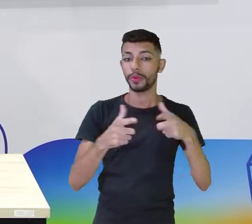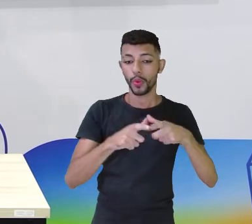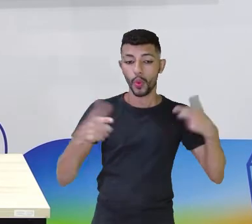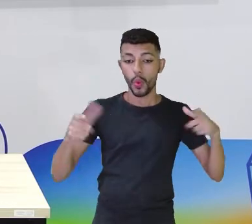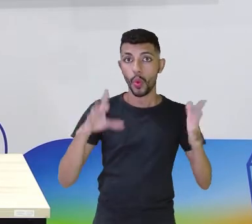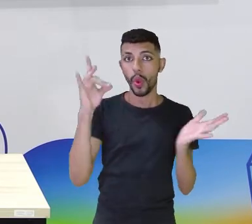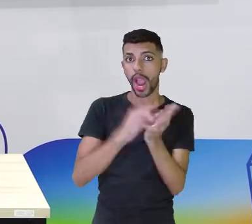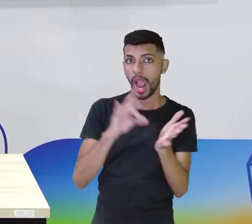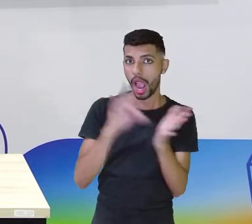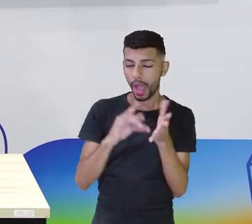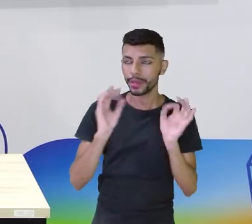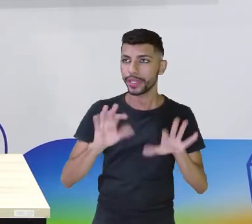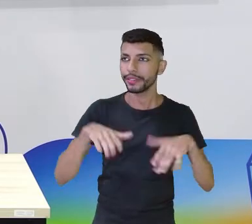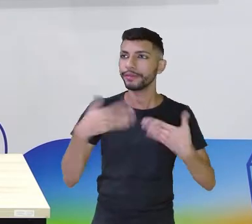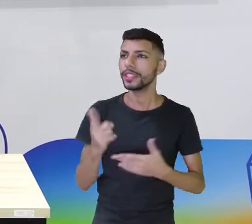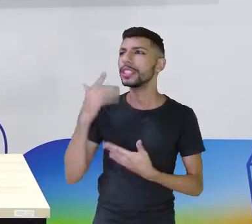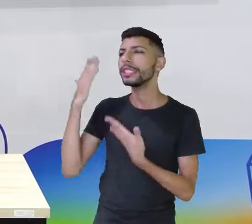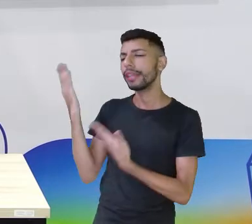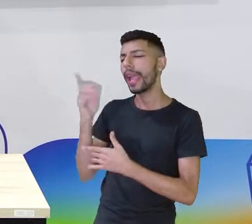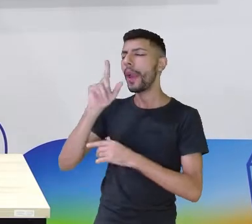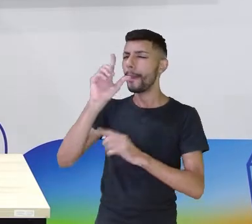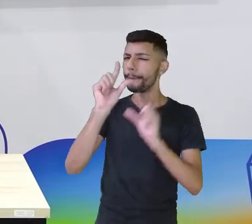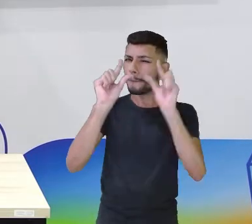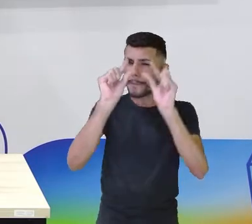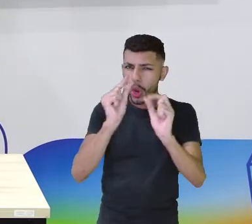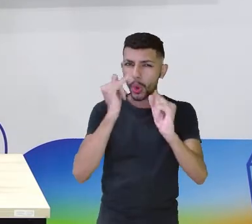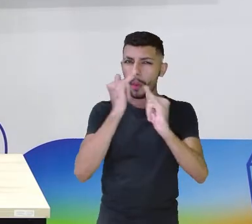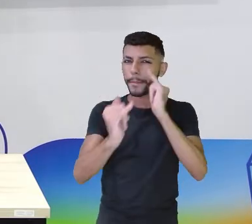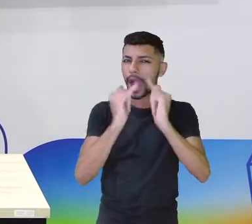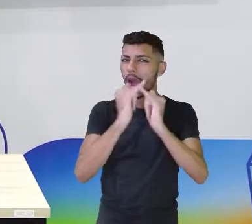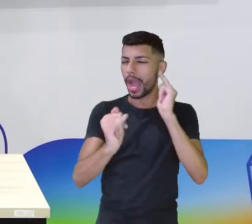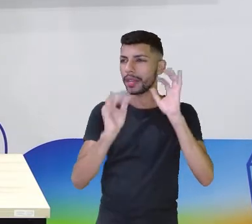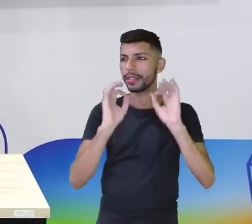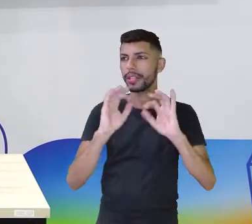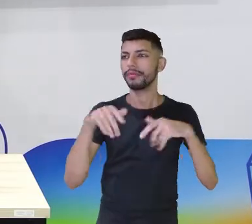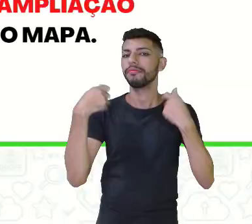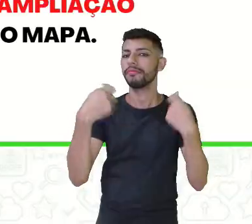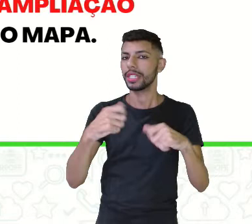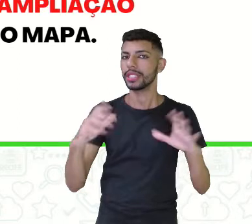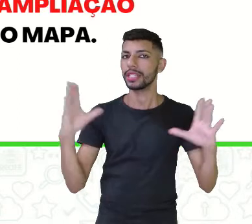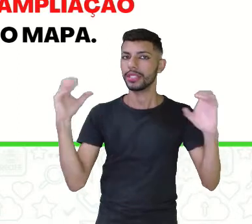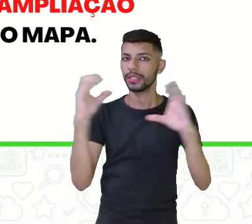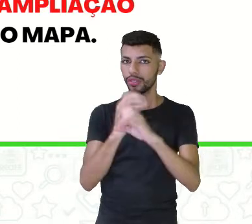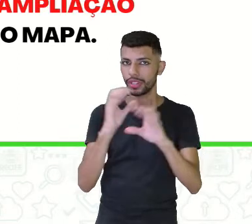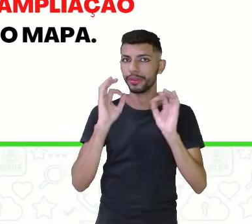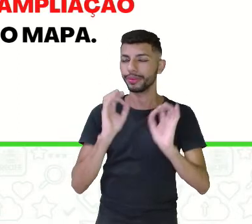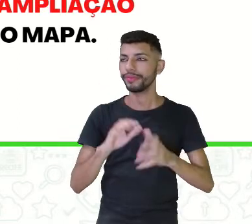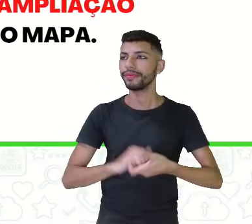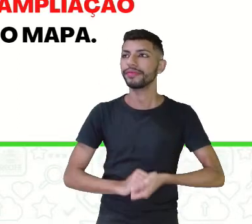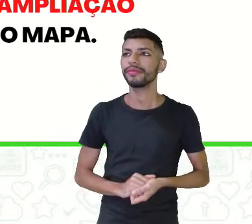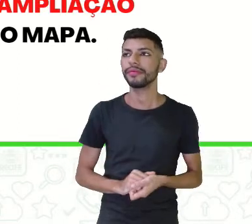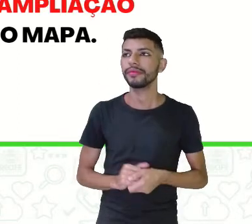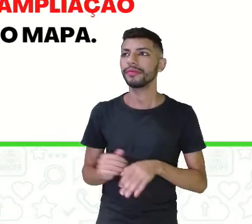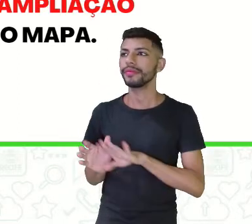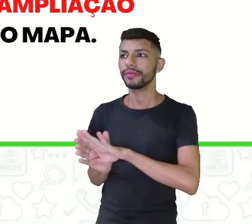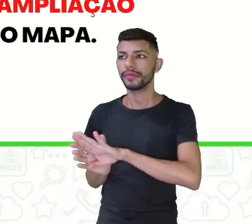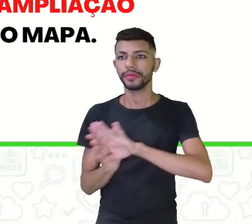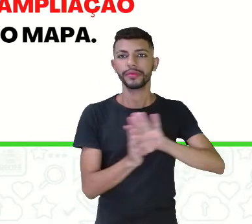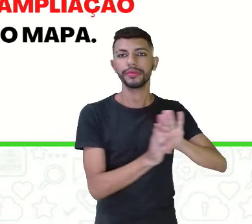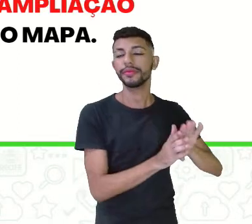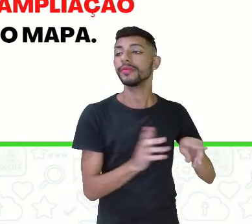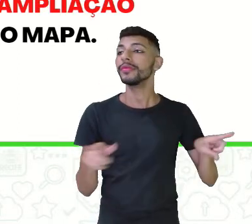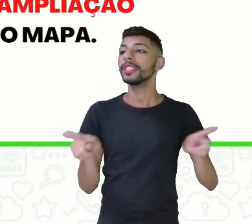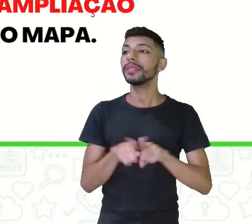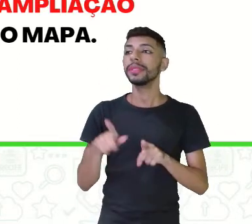certo? Então, elas são um pouco parecidas, que precisam muito dos cálculos. Temos também a carta topográfica,